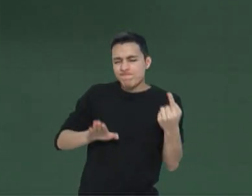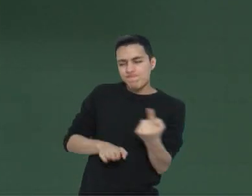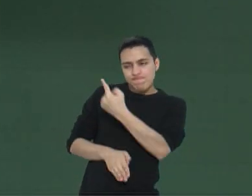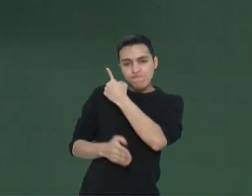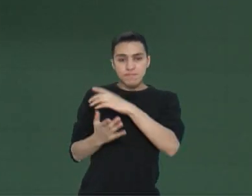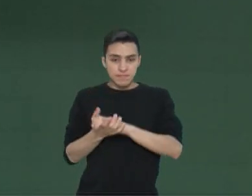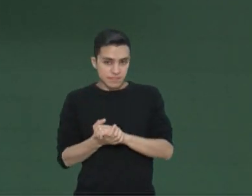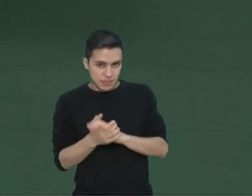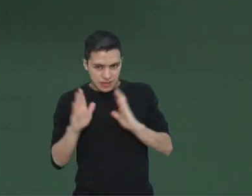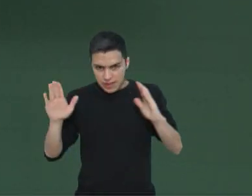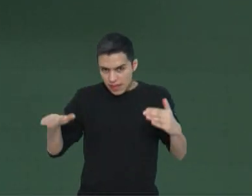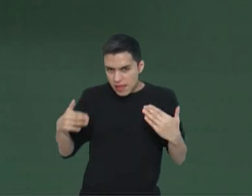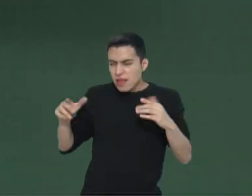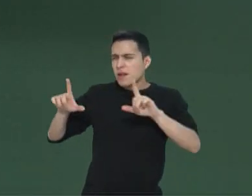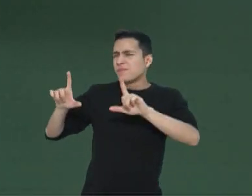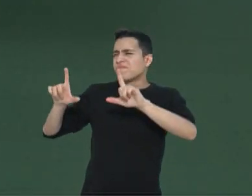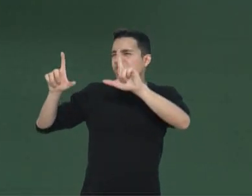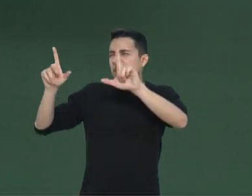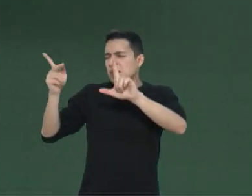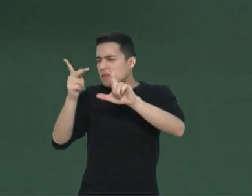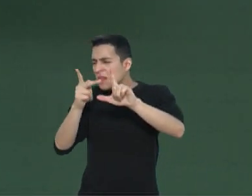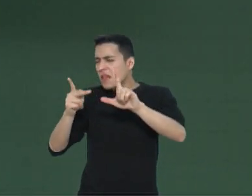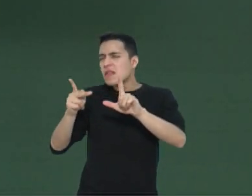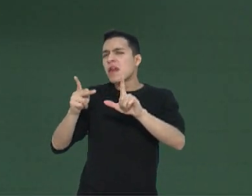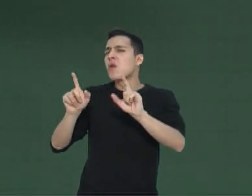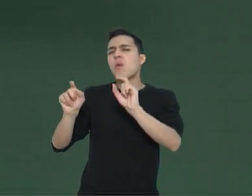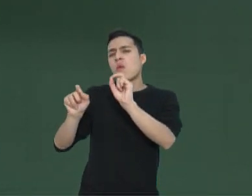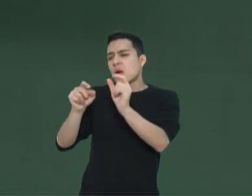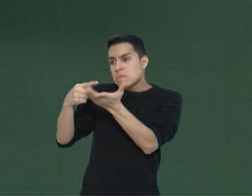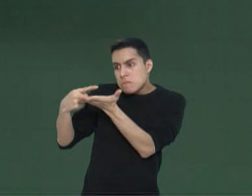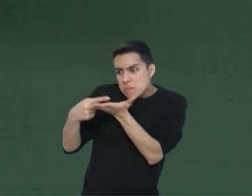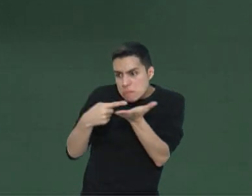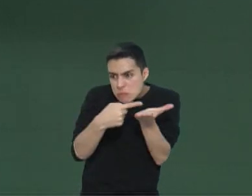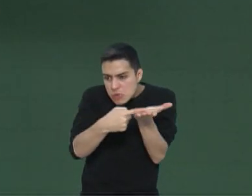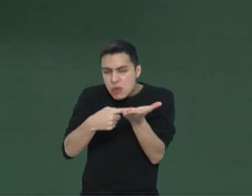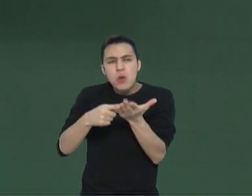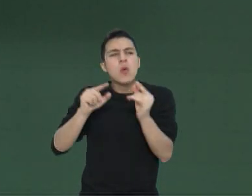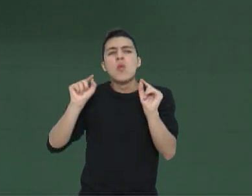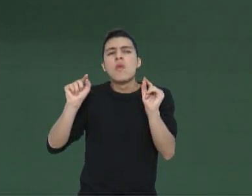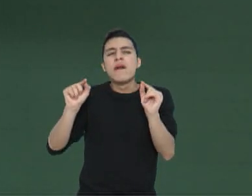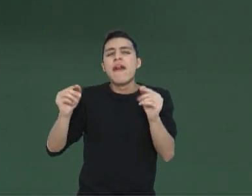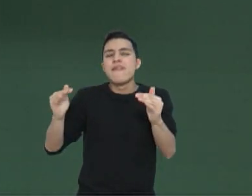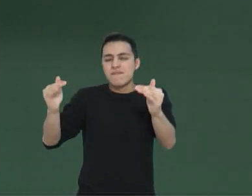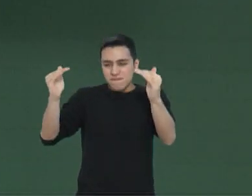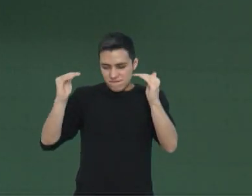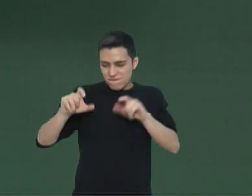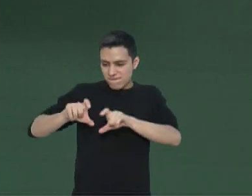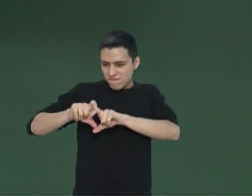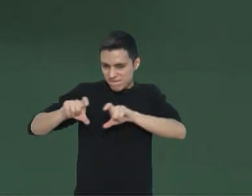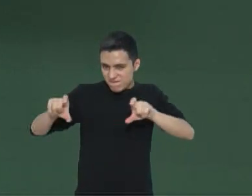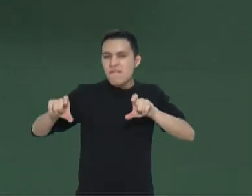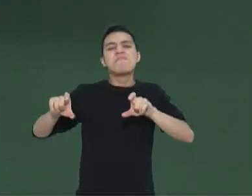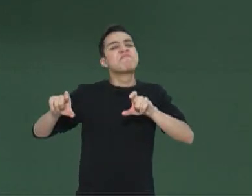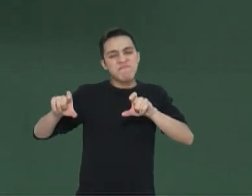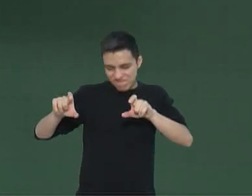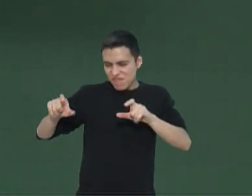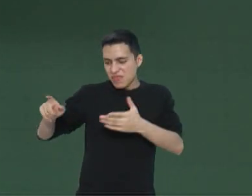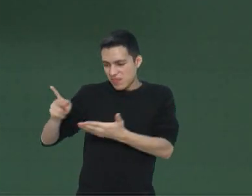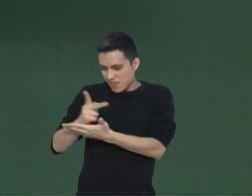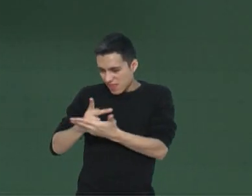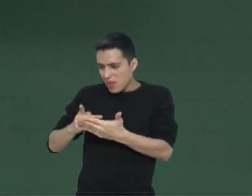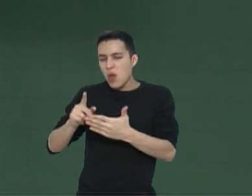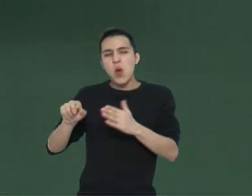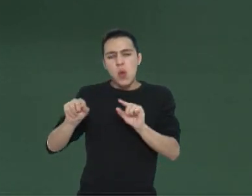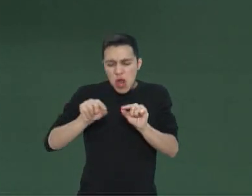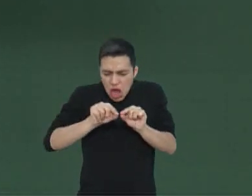Então, o desenho que pertence à notação musical convencional é o segundo desenho da segunda coluna, que são os